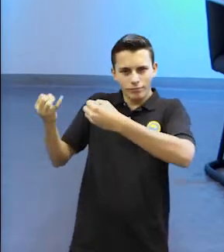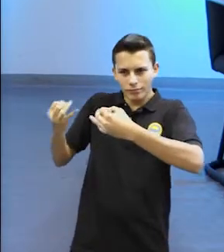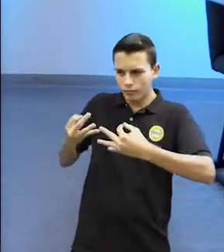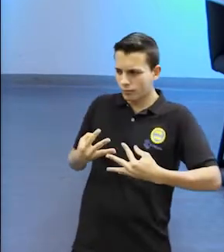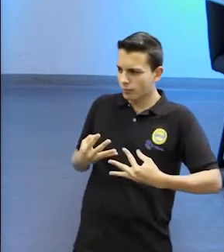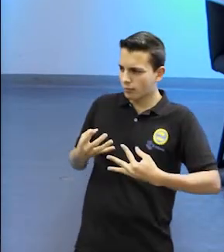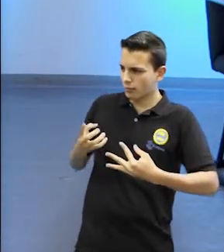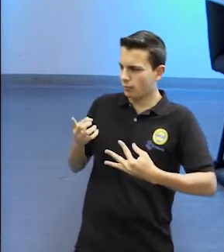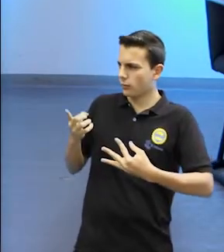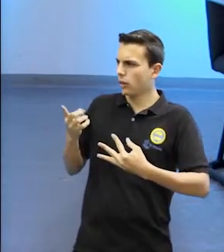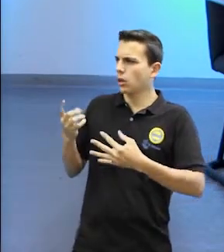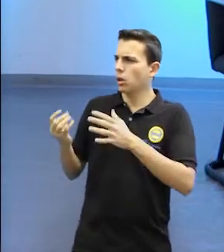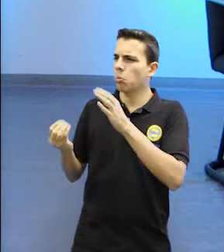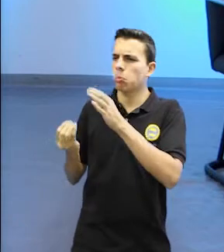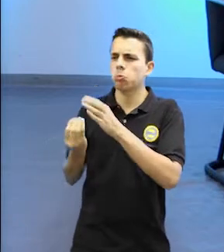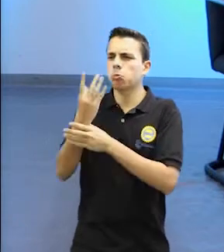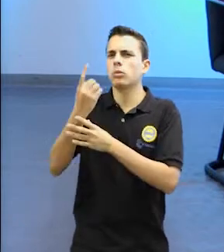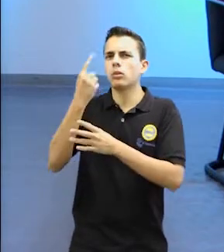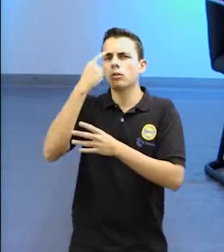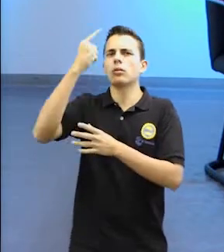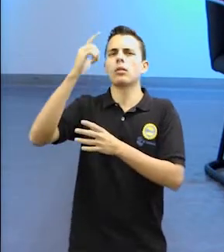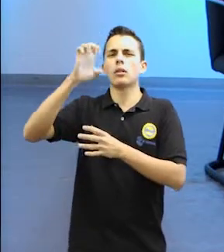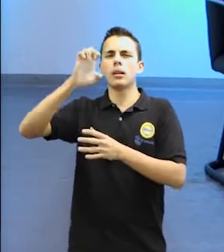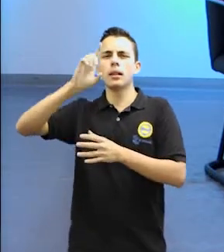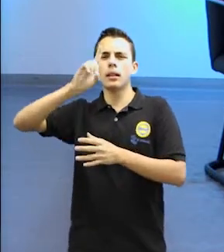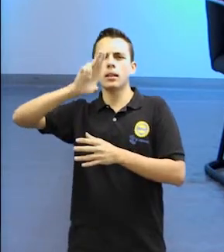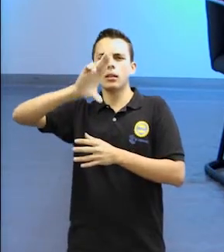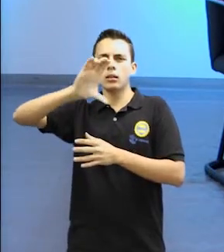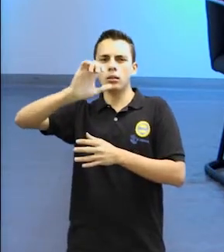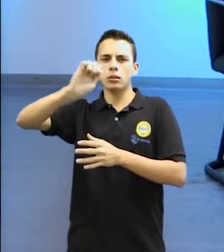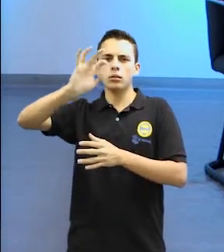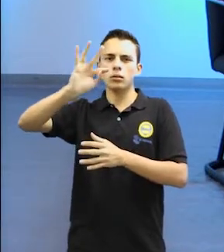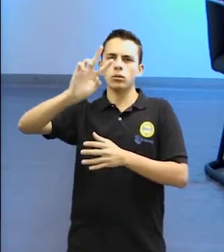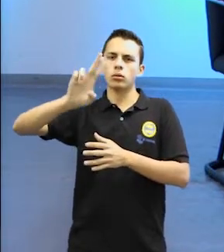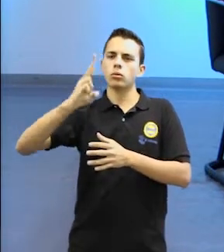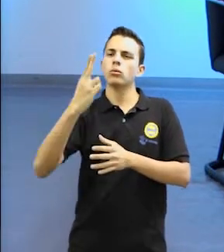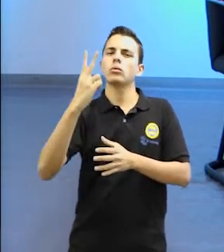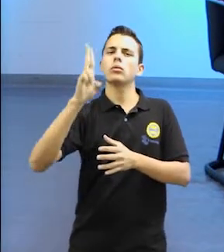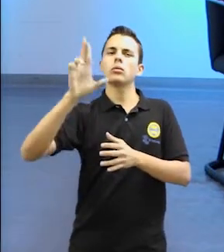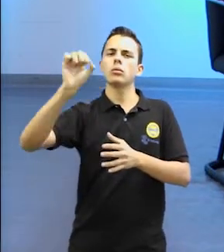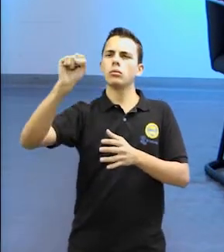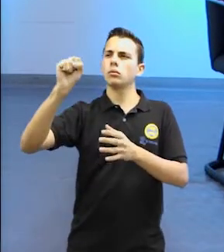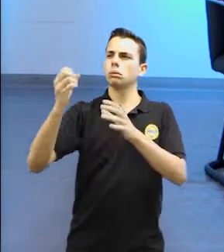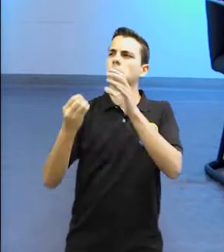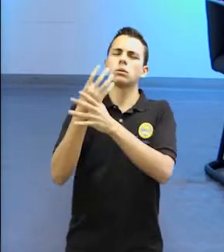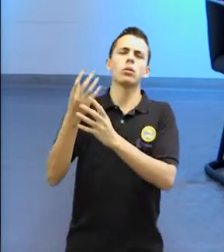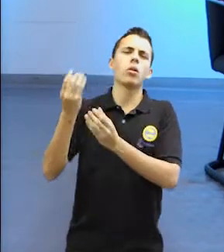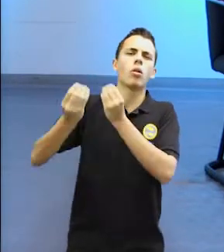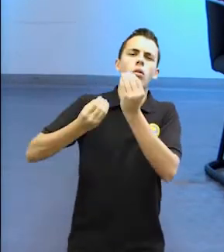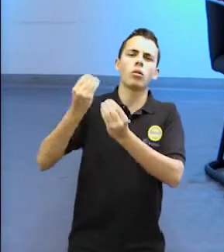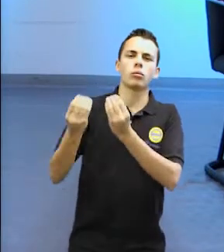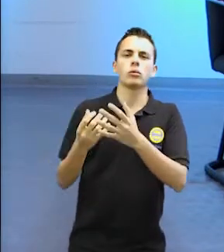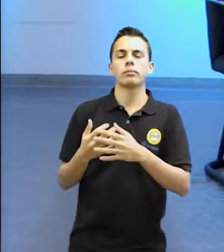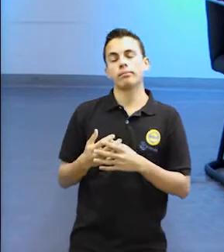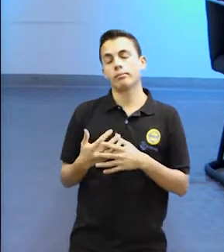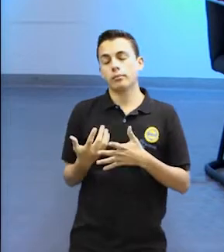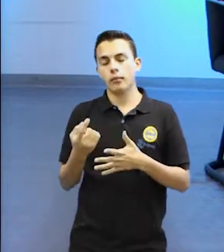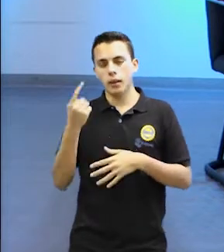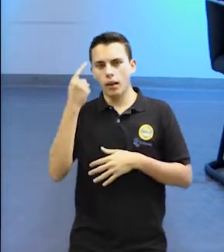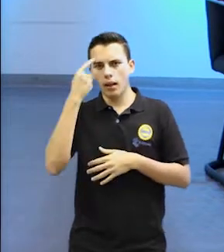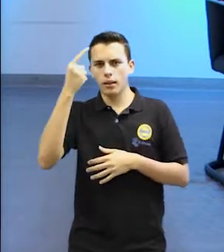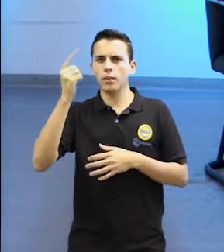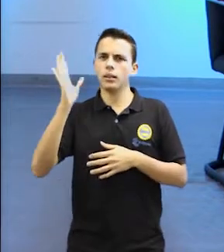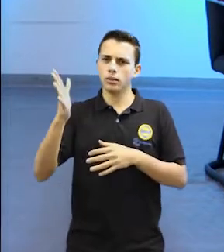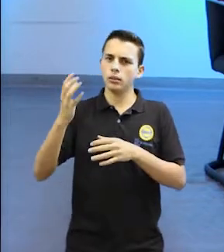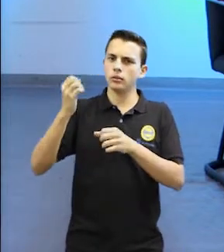gente, Nelson, como é que nasceu a Educatus? Bom, a ideia vem já de